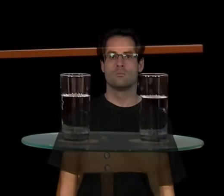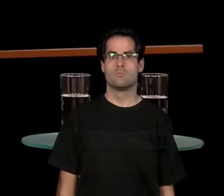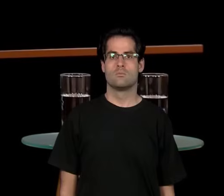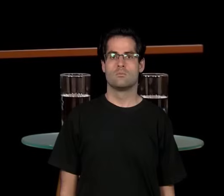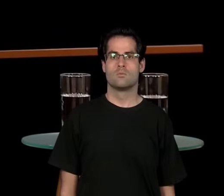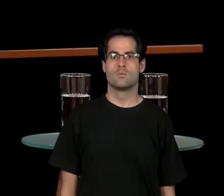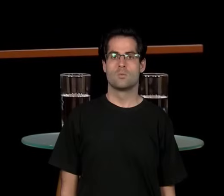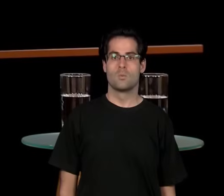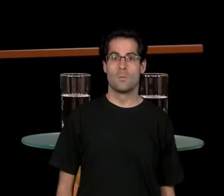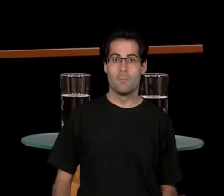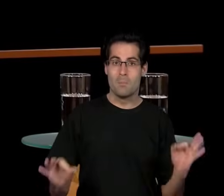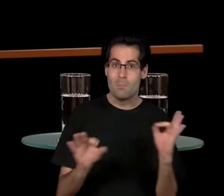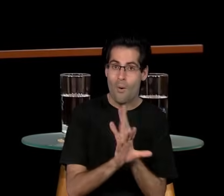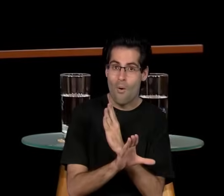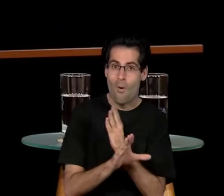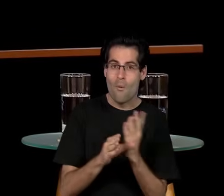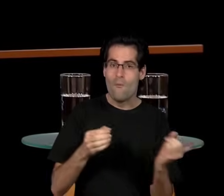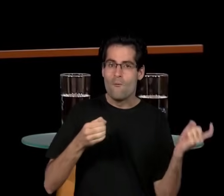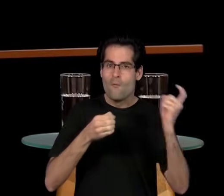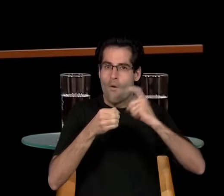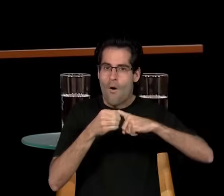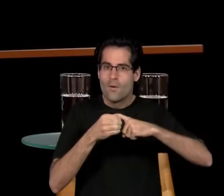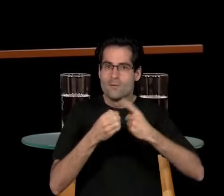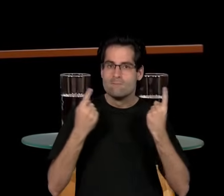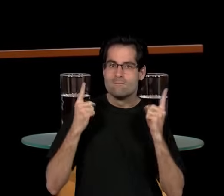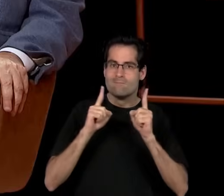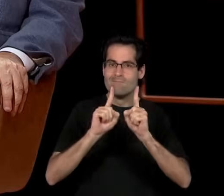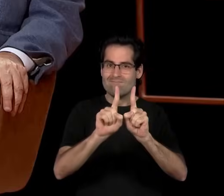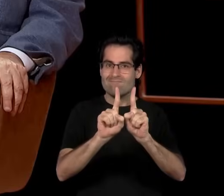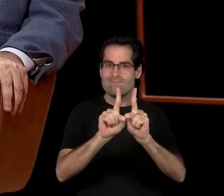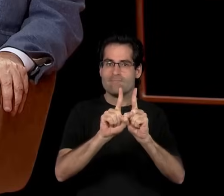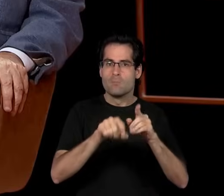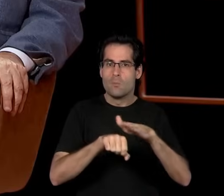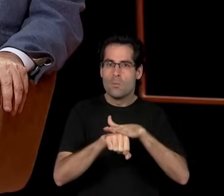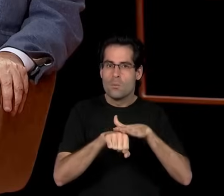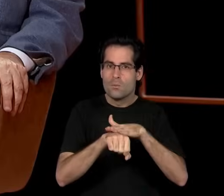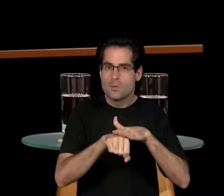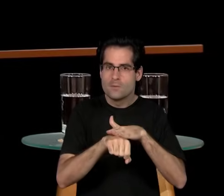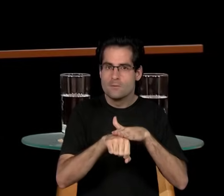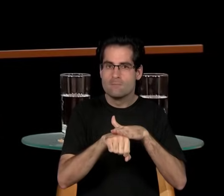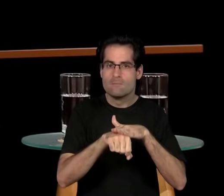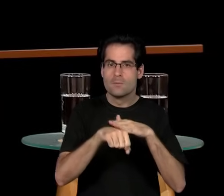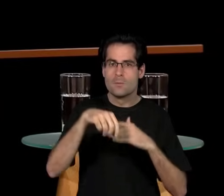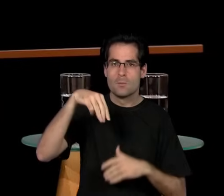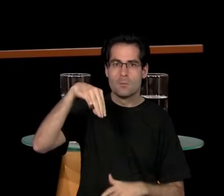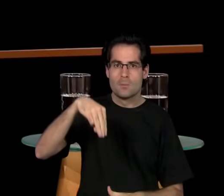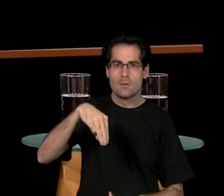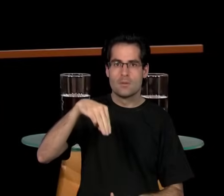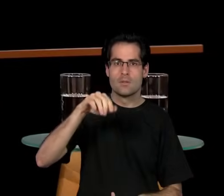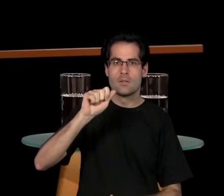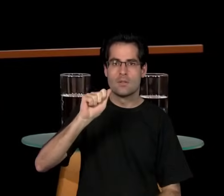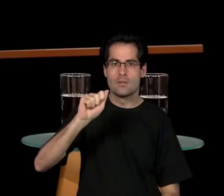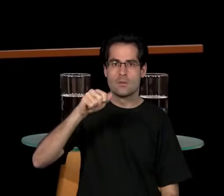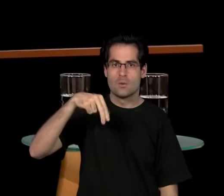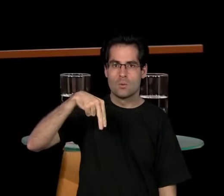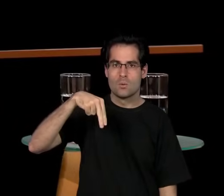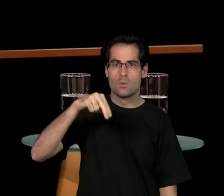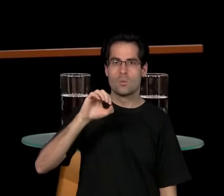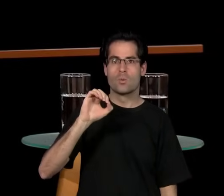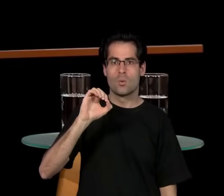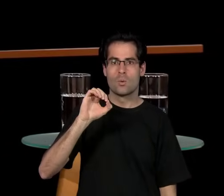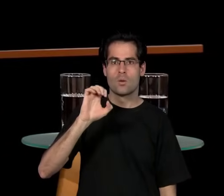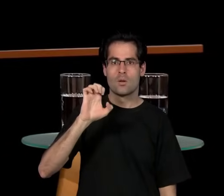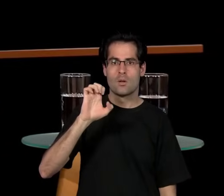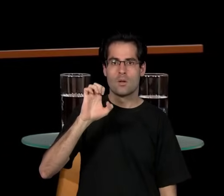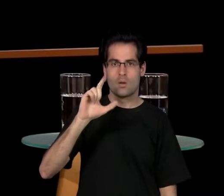Pronto, o Persona está de volta. Vamos continuar a nossa conversa com Manuel Poladian. Lá pelos anos 80, Poladian, você se envolveu com o pessoal do